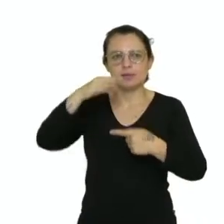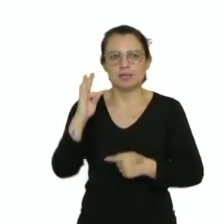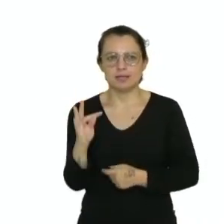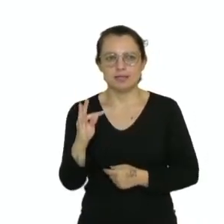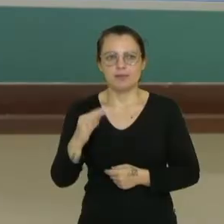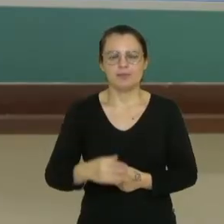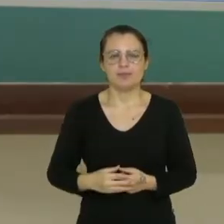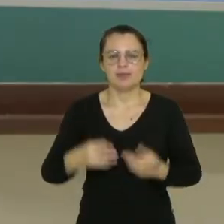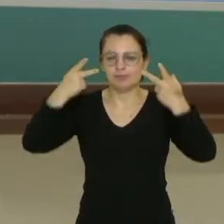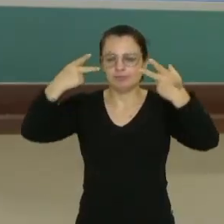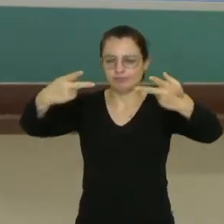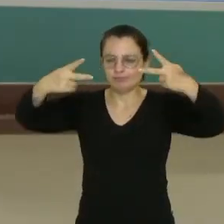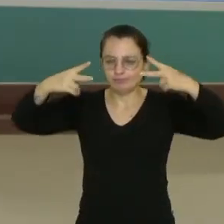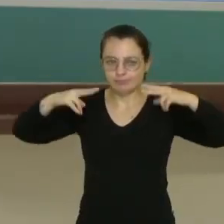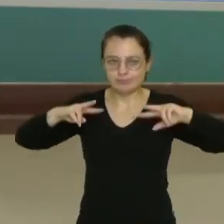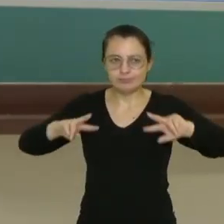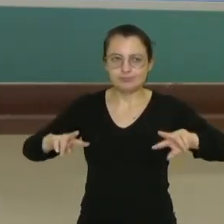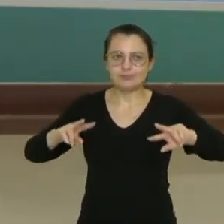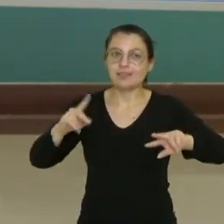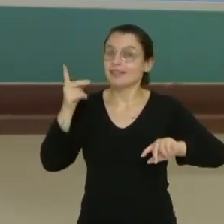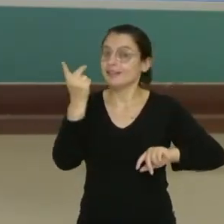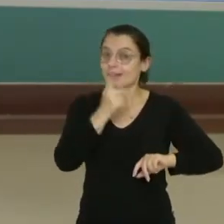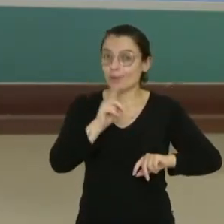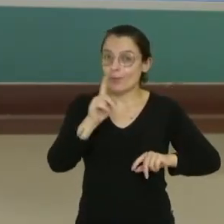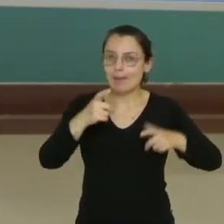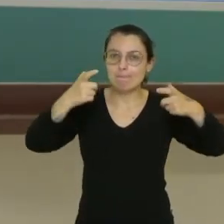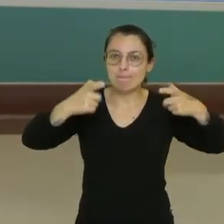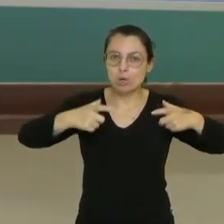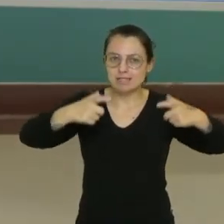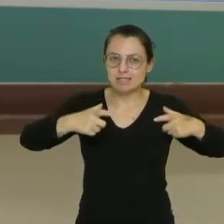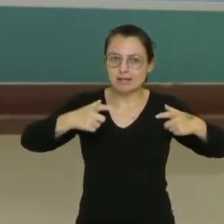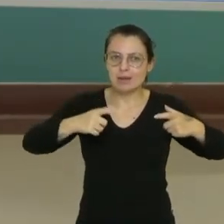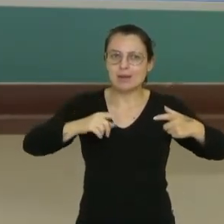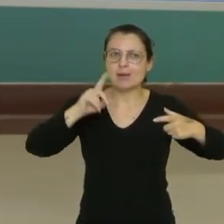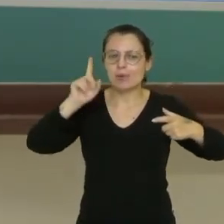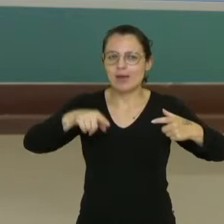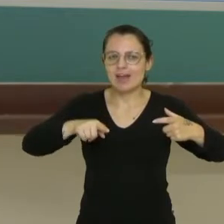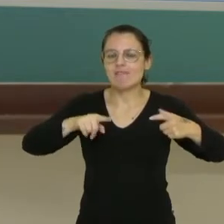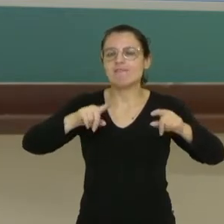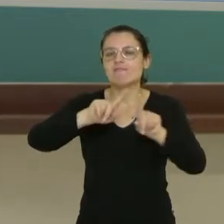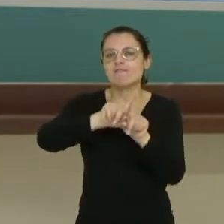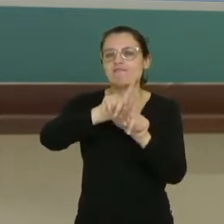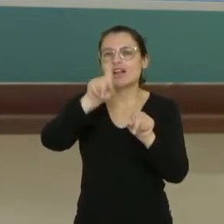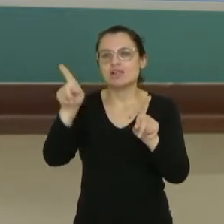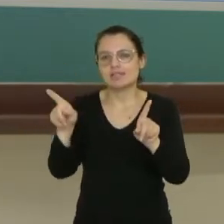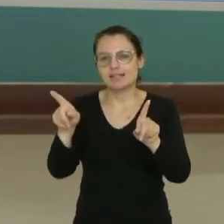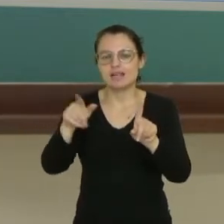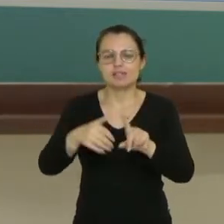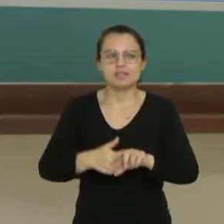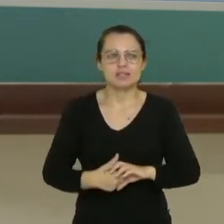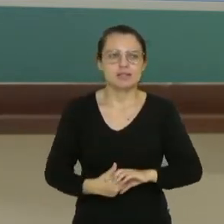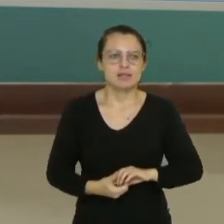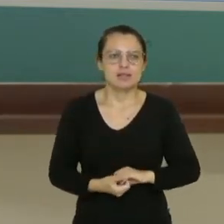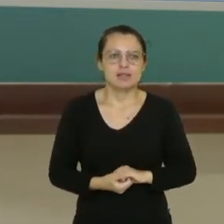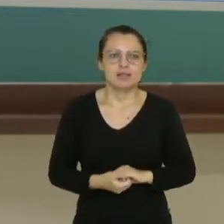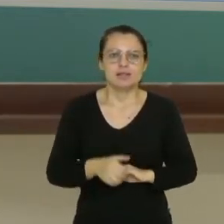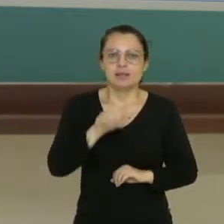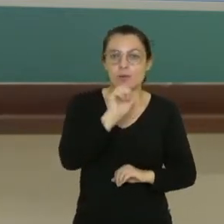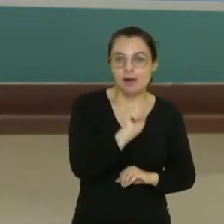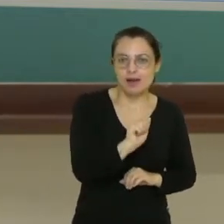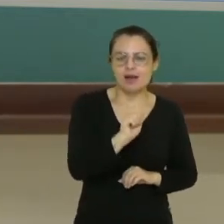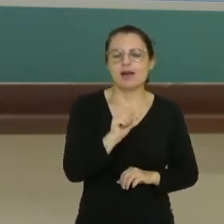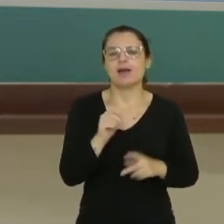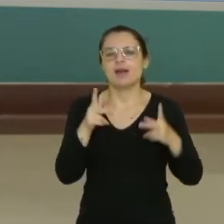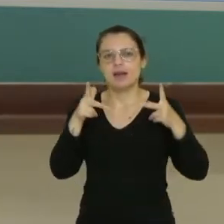velocidade não é variação de posição nesse caso é a seleção de velocidade então A é igual